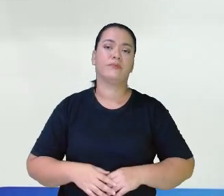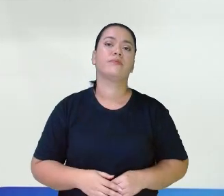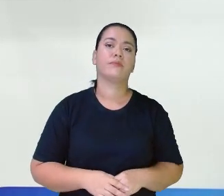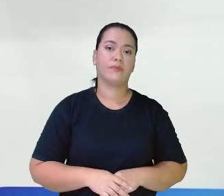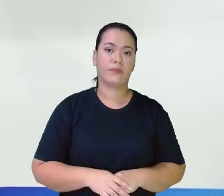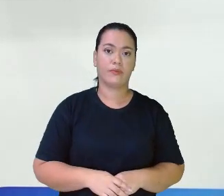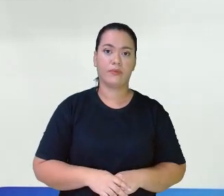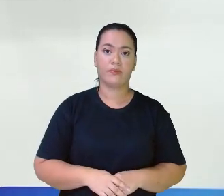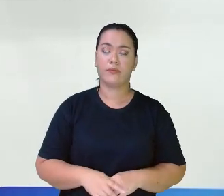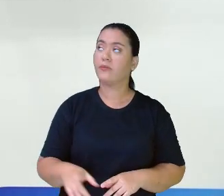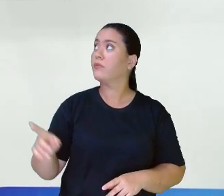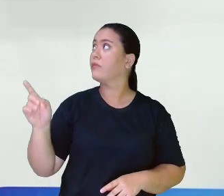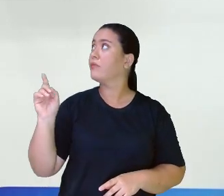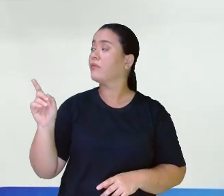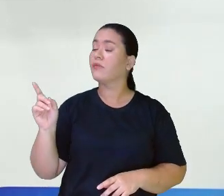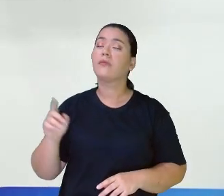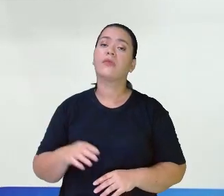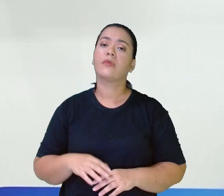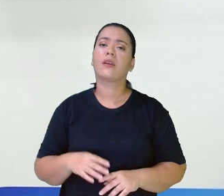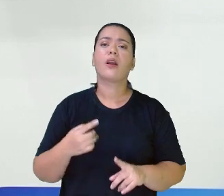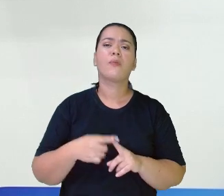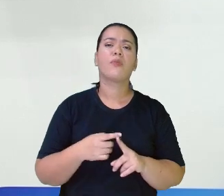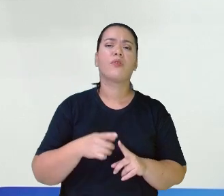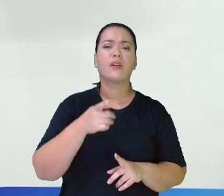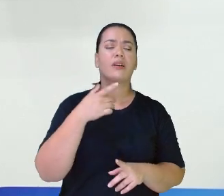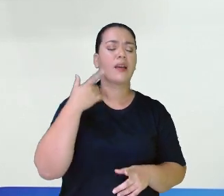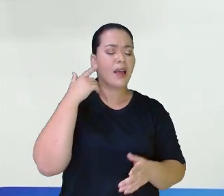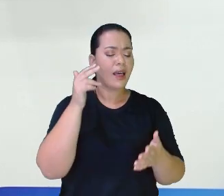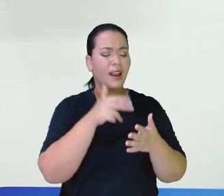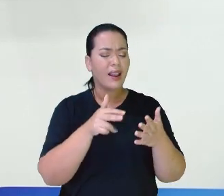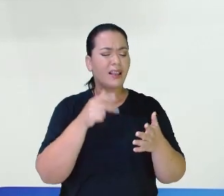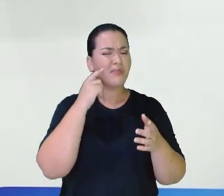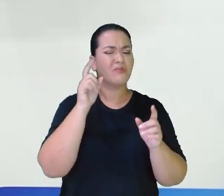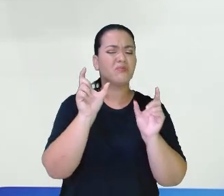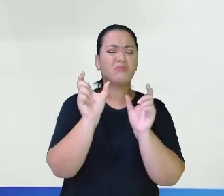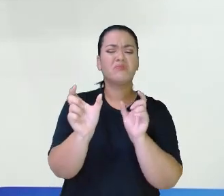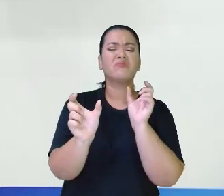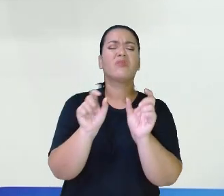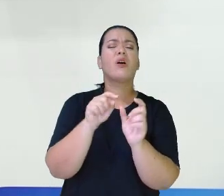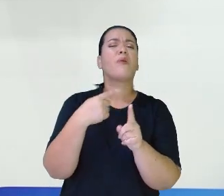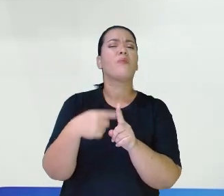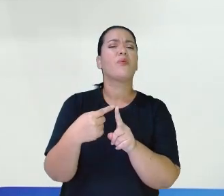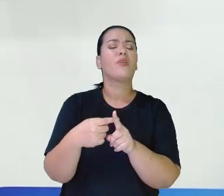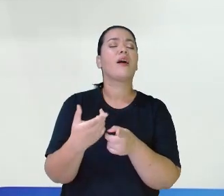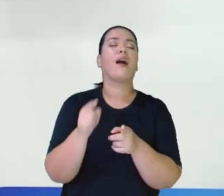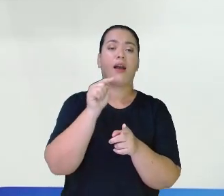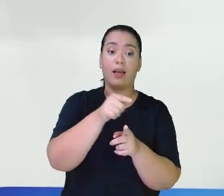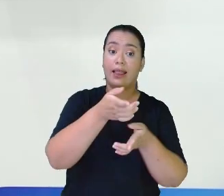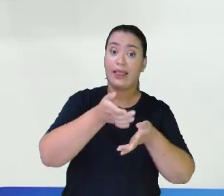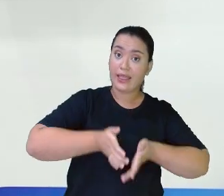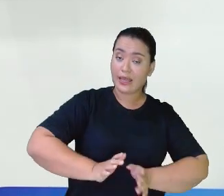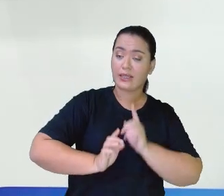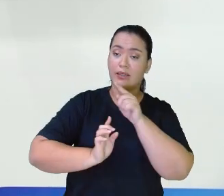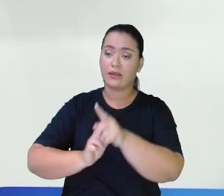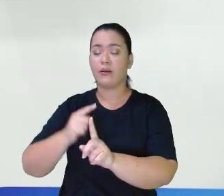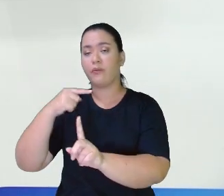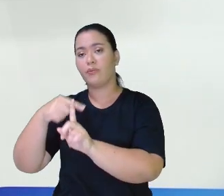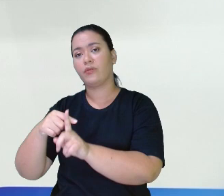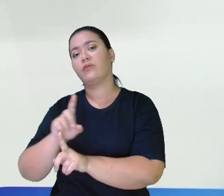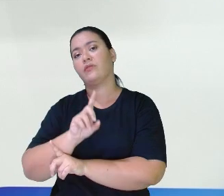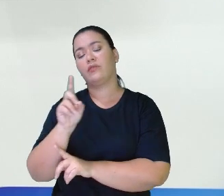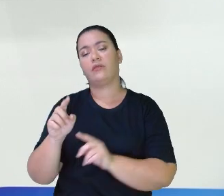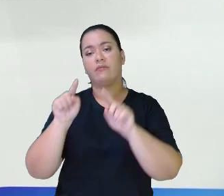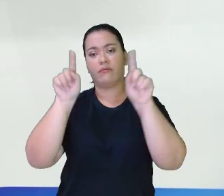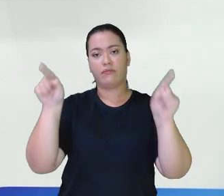faleceu em 1695. Porque às vezes vocês leem, não é? Mas aí não sabem o porquê tem ali entre parênteses